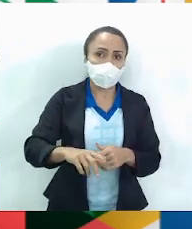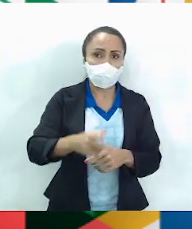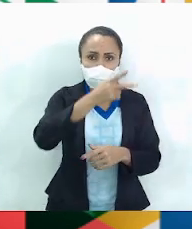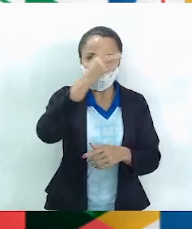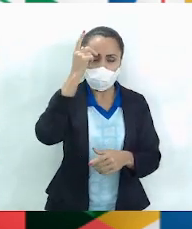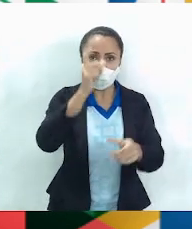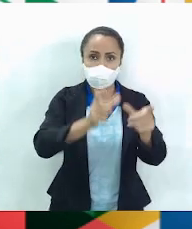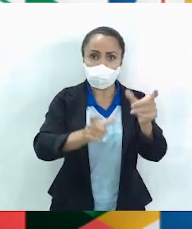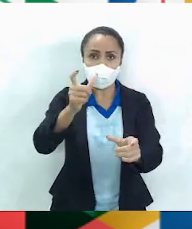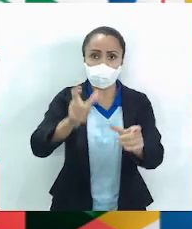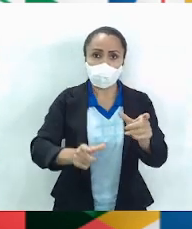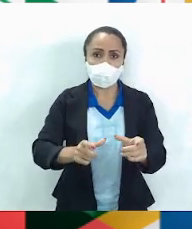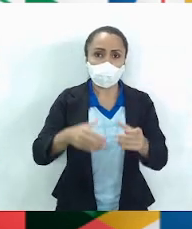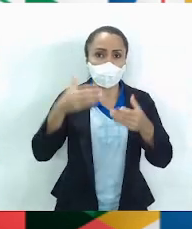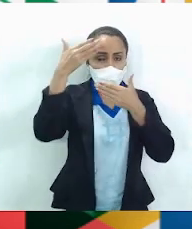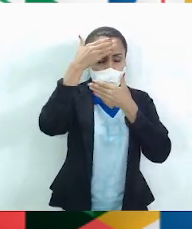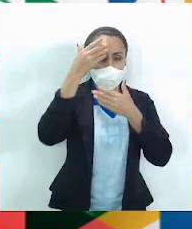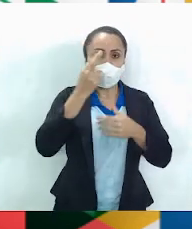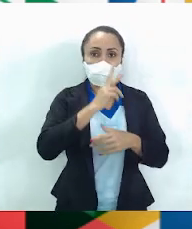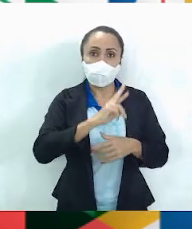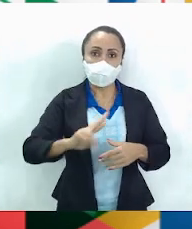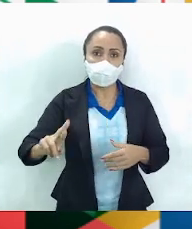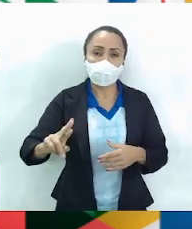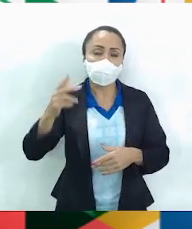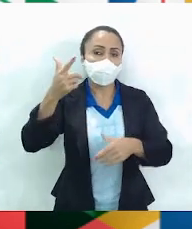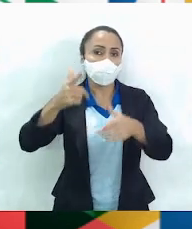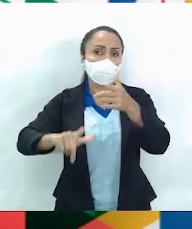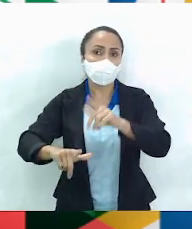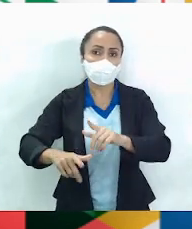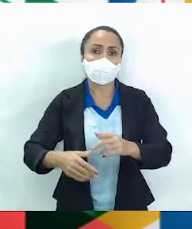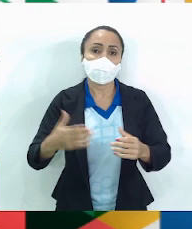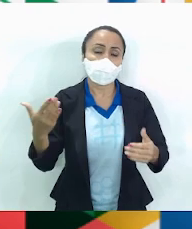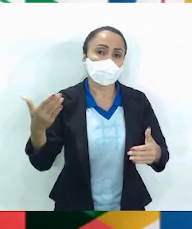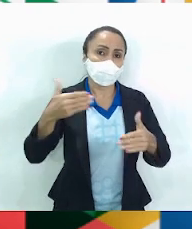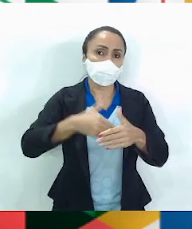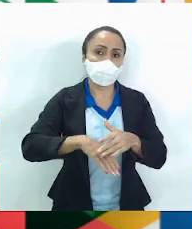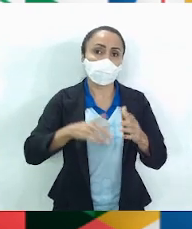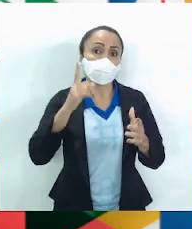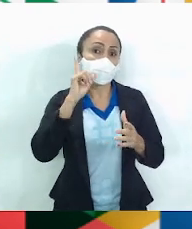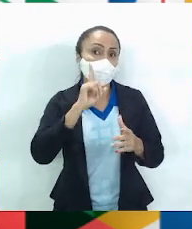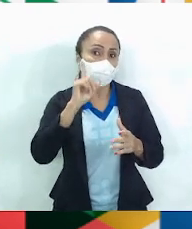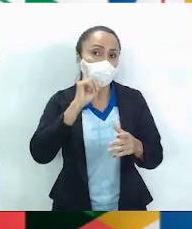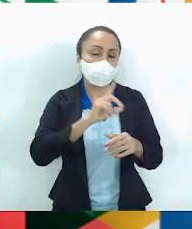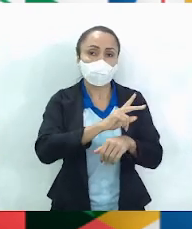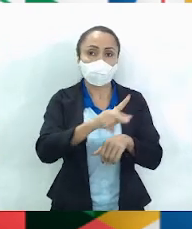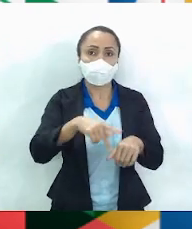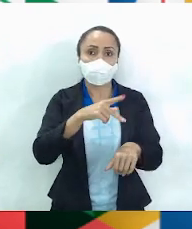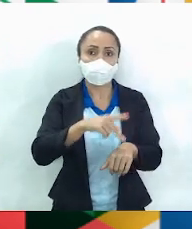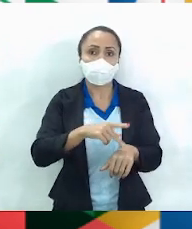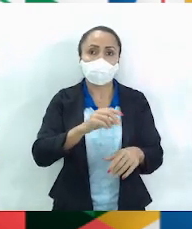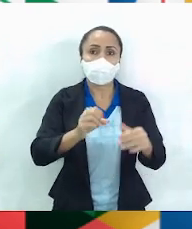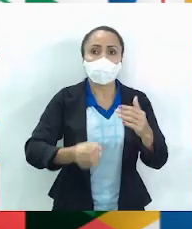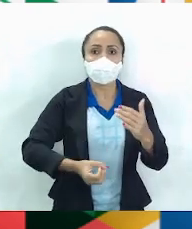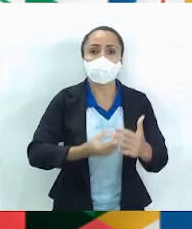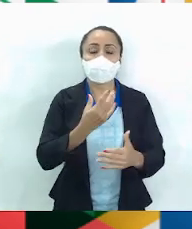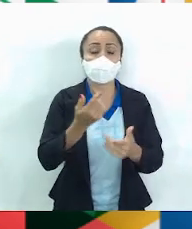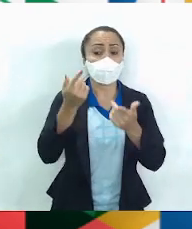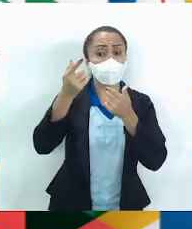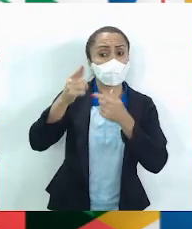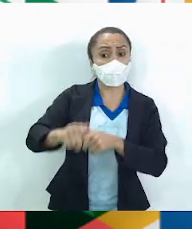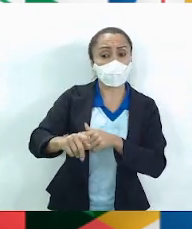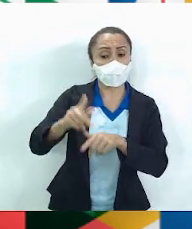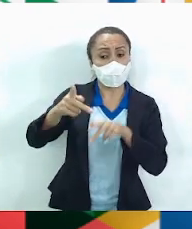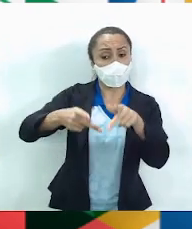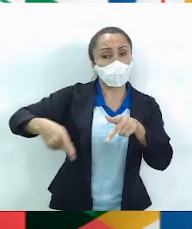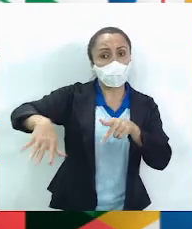origem árabe e religião islâmica. Então, dentro dos Estados Unidos, surgiu a xenofobia contra esses